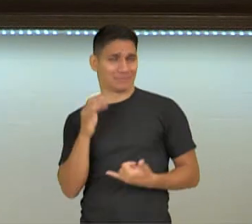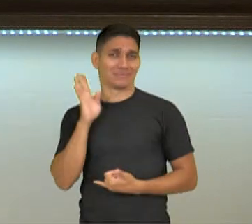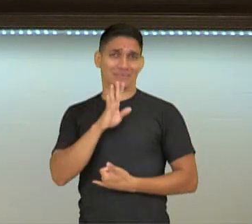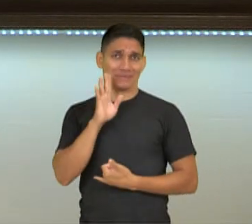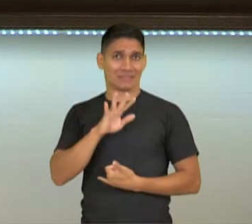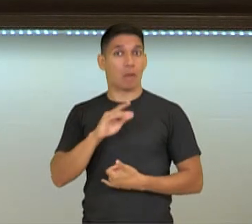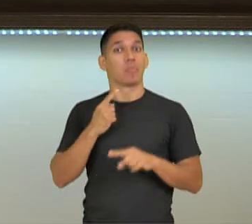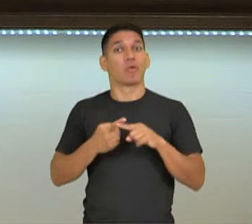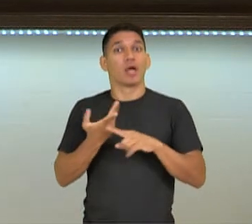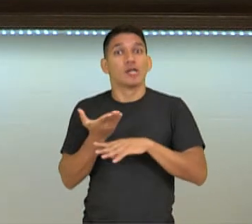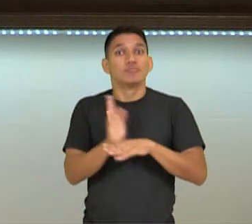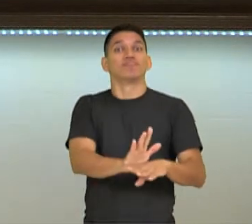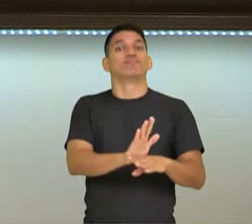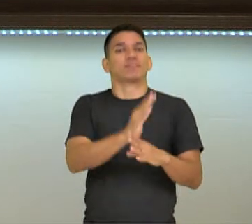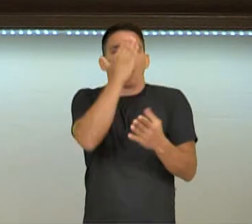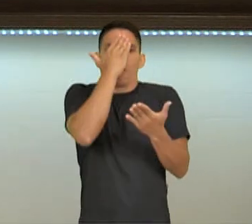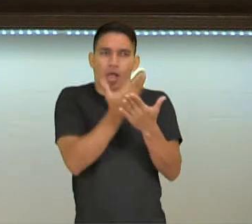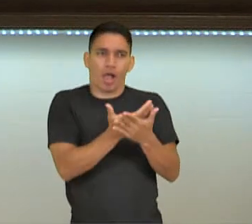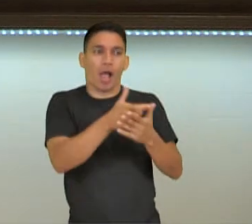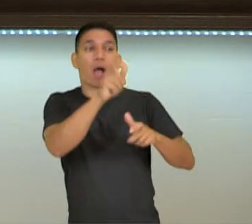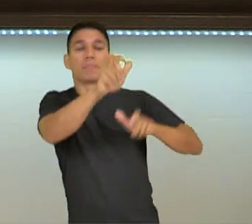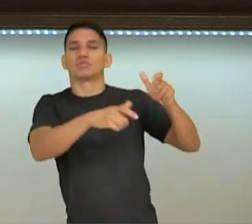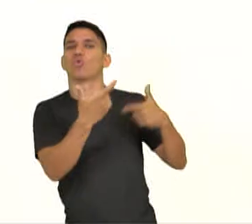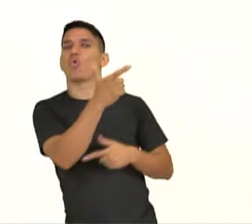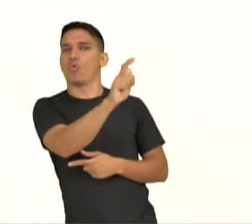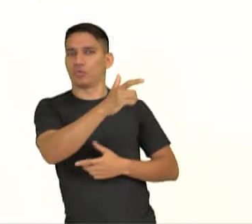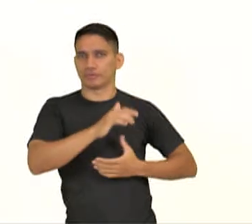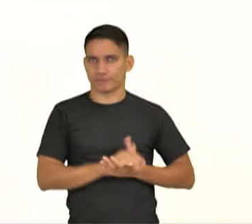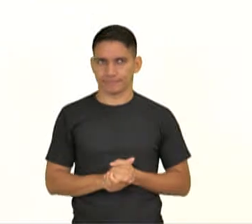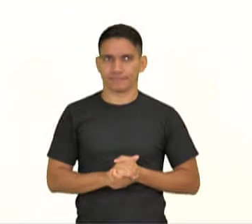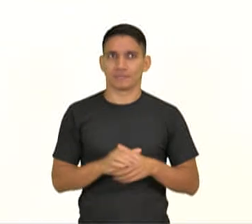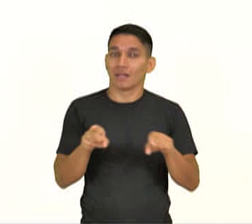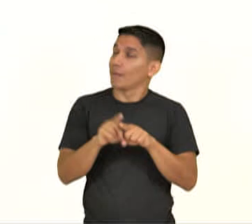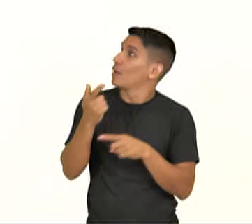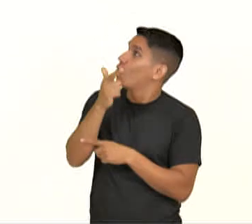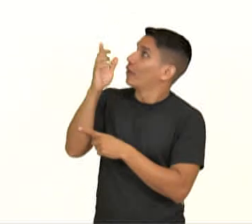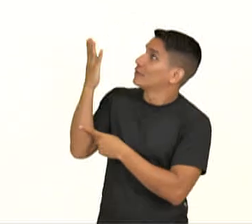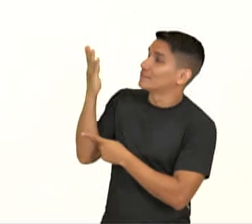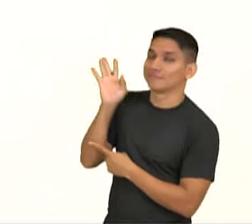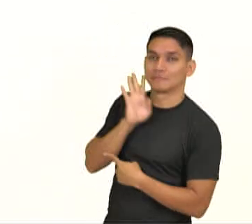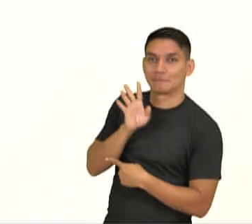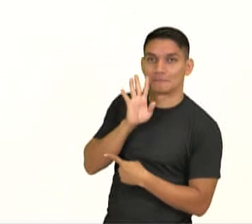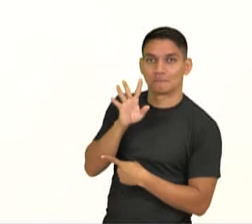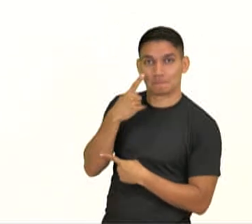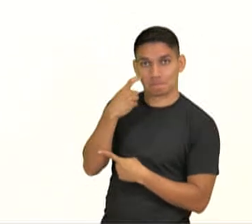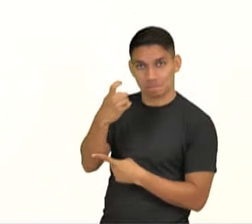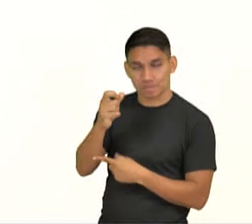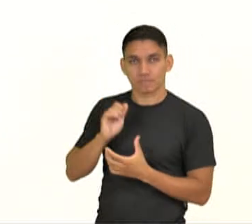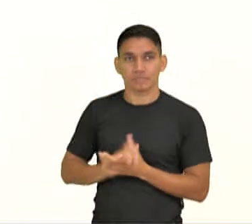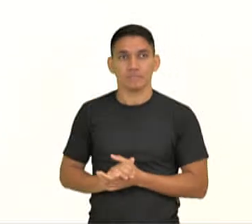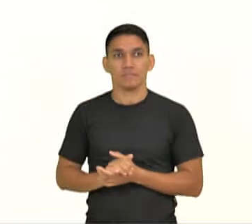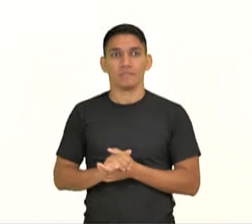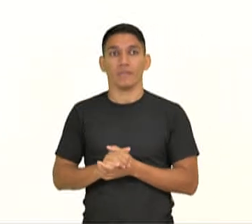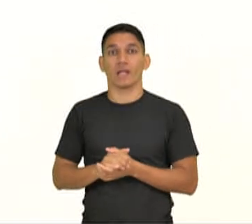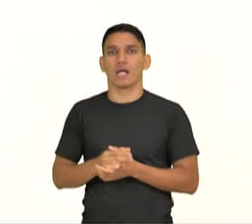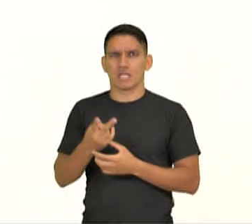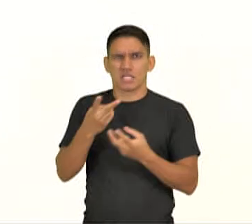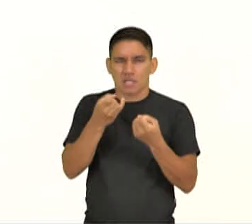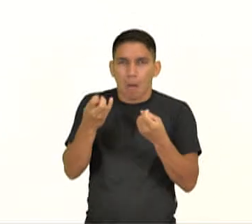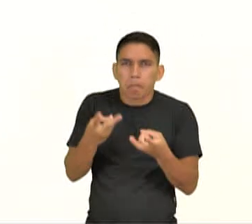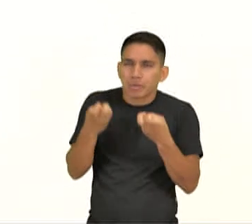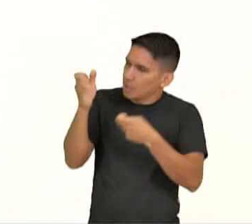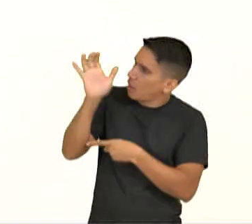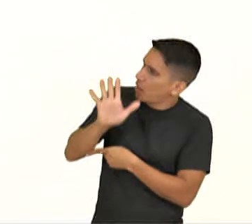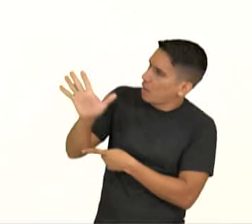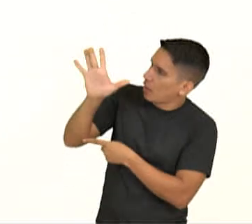toque e confiança. Essa outra aqui, bem legal também, eles estão segurando, se vocês verificarem na